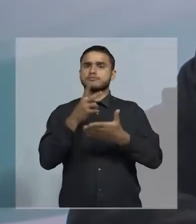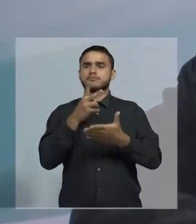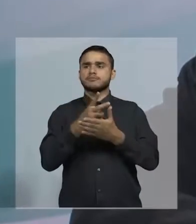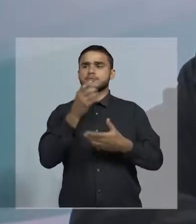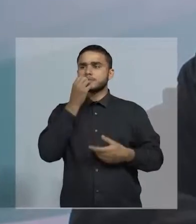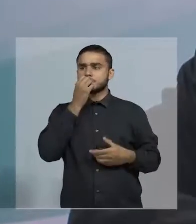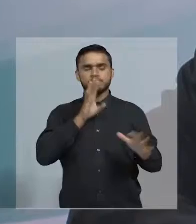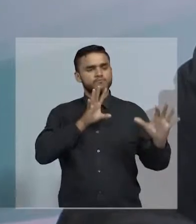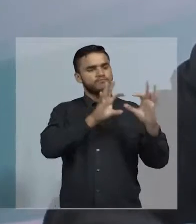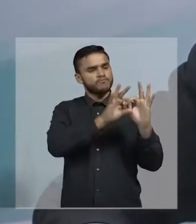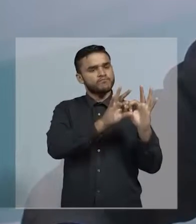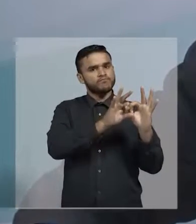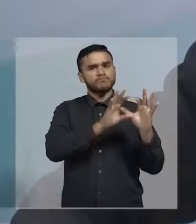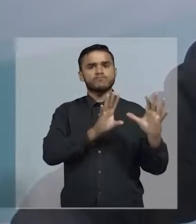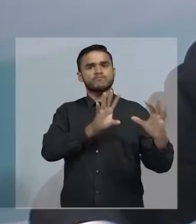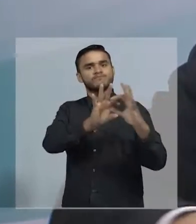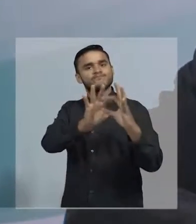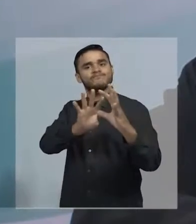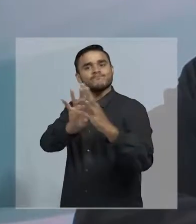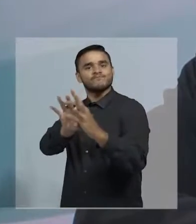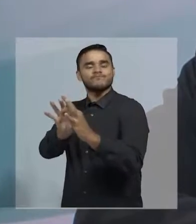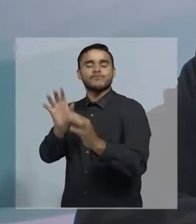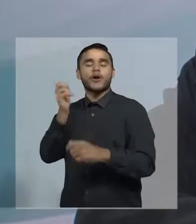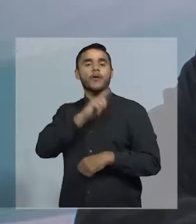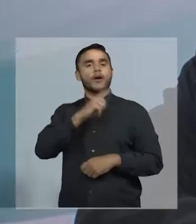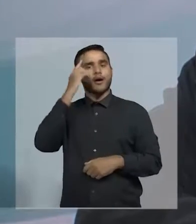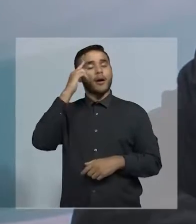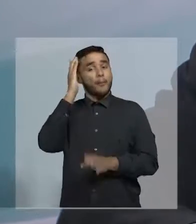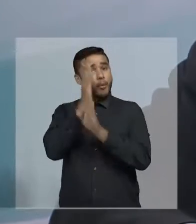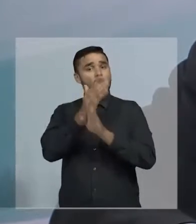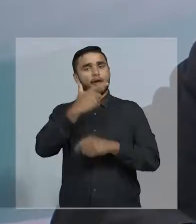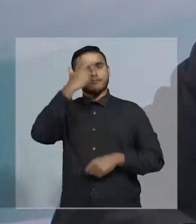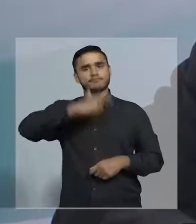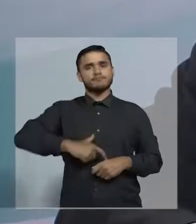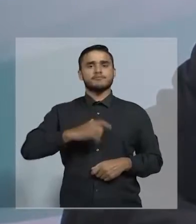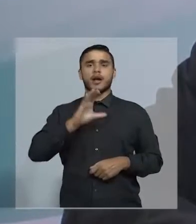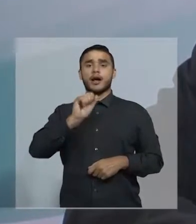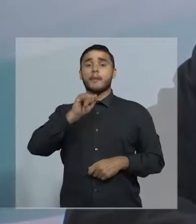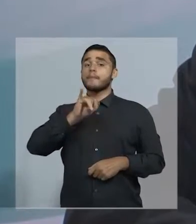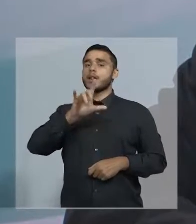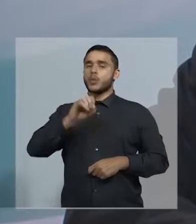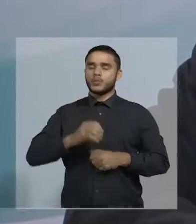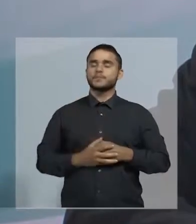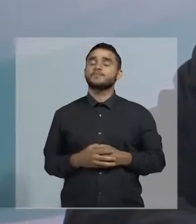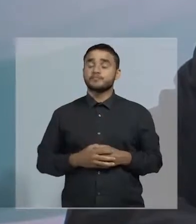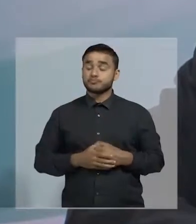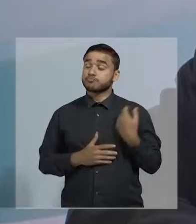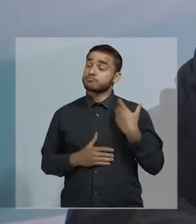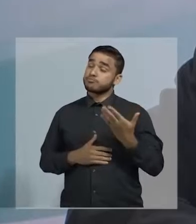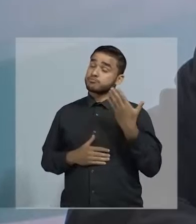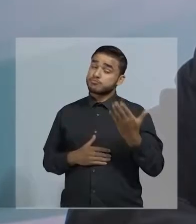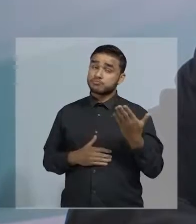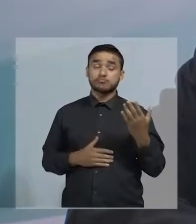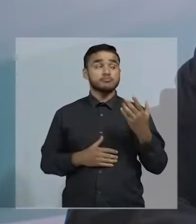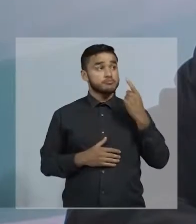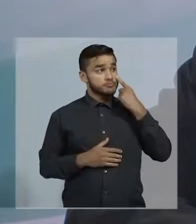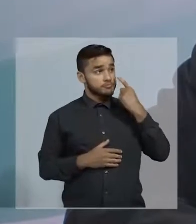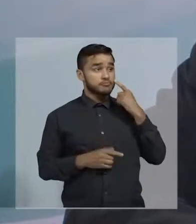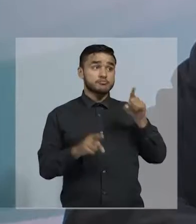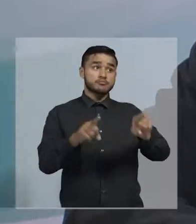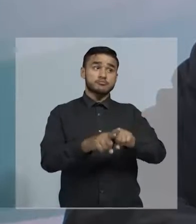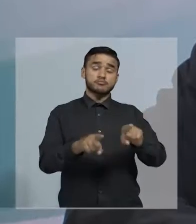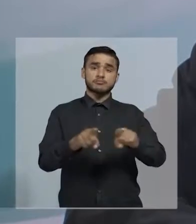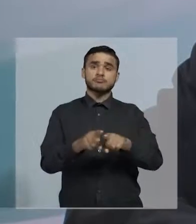alianças. Então, esse é um primeiro ponto. Ladeado a isso, a ausência de